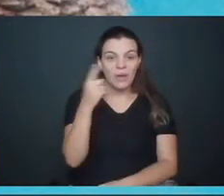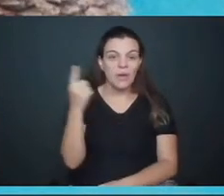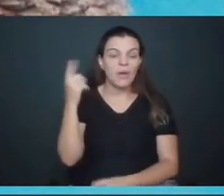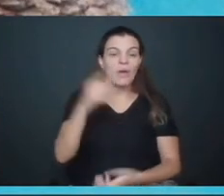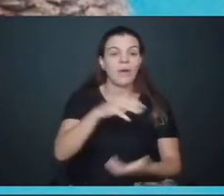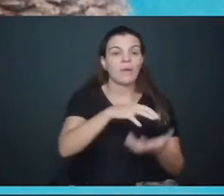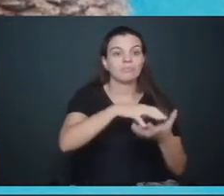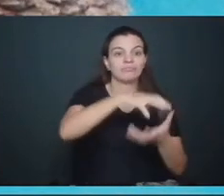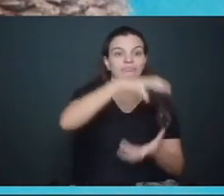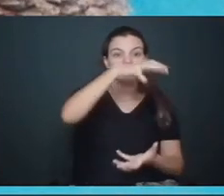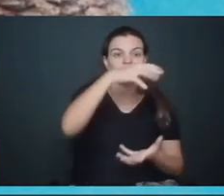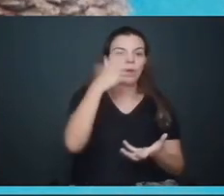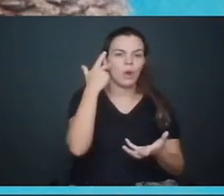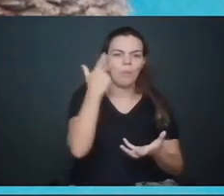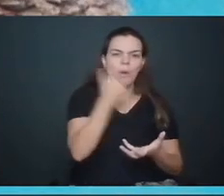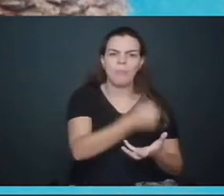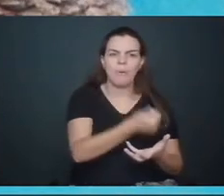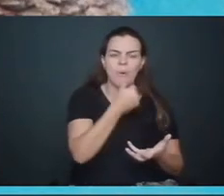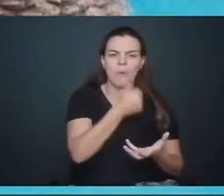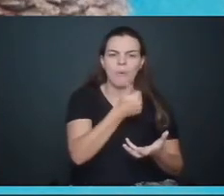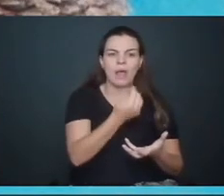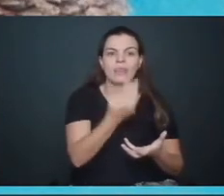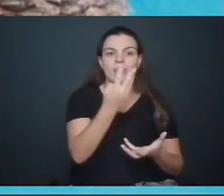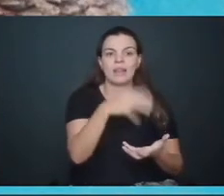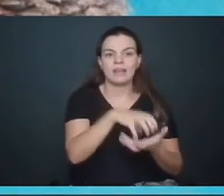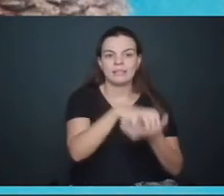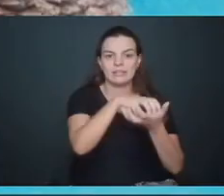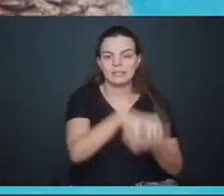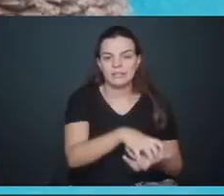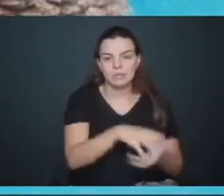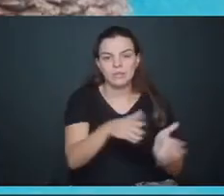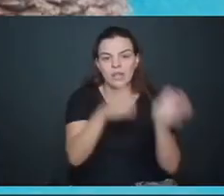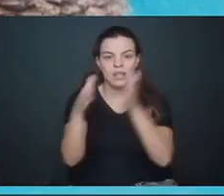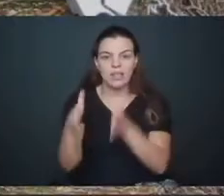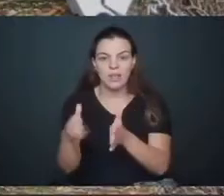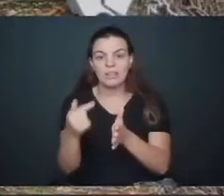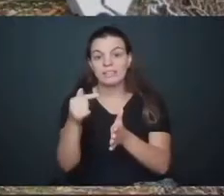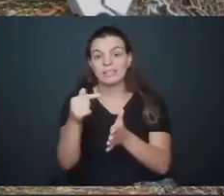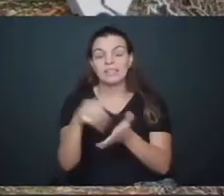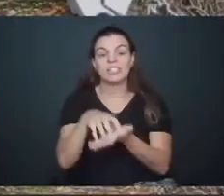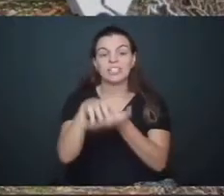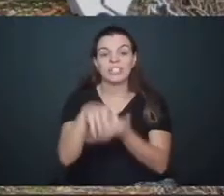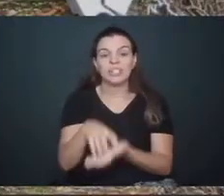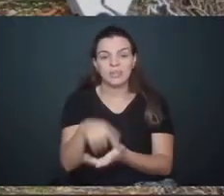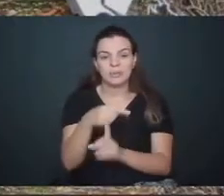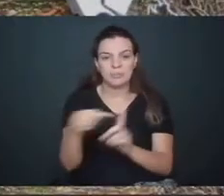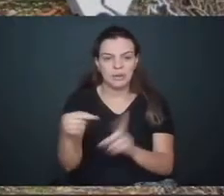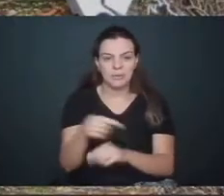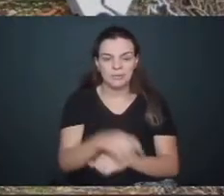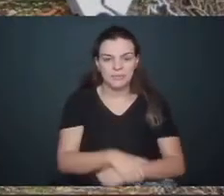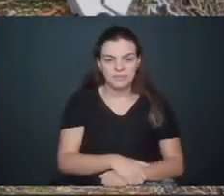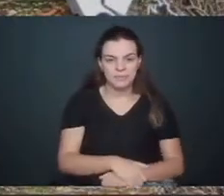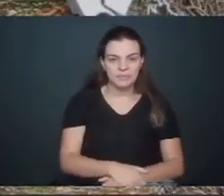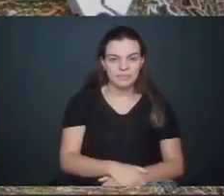bem desenvolvida, de 3,2 kg e a outra de 7,5 kg. Então, olha elas ali, e não é